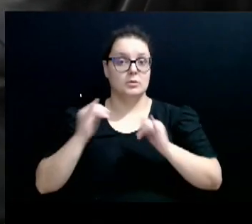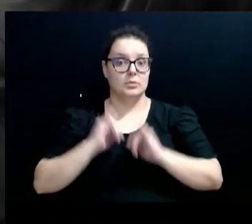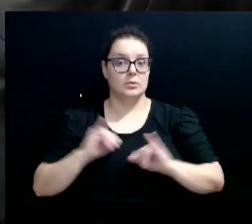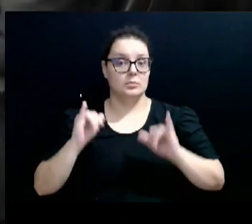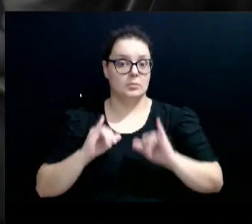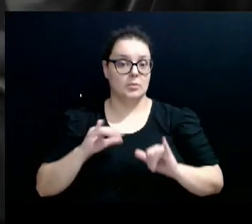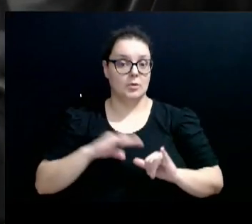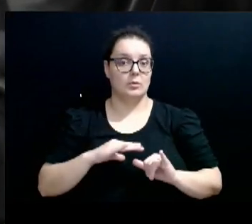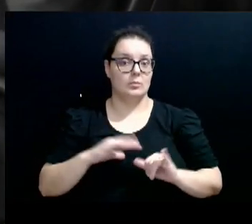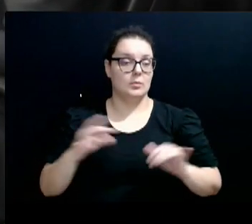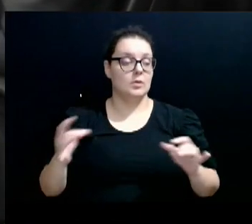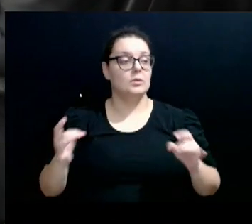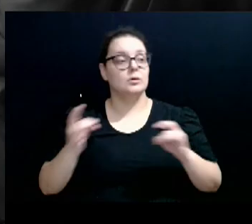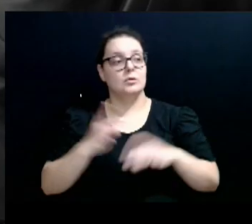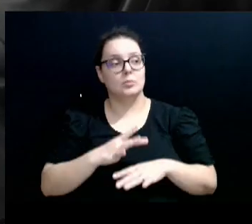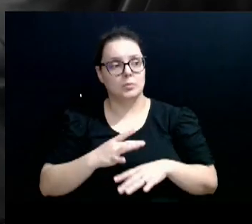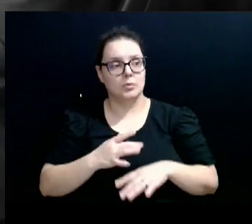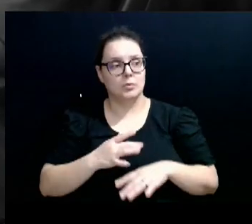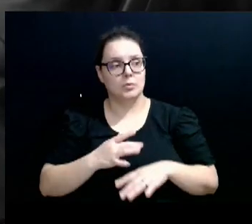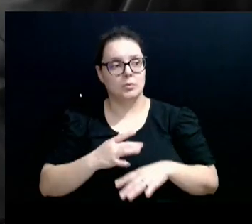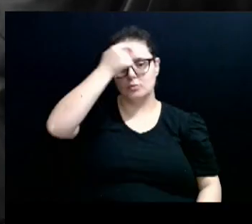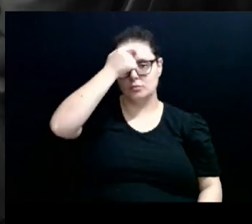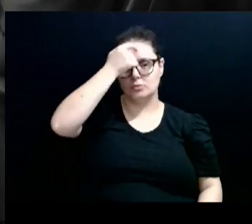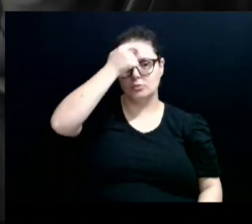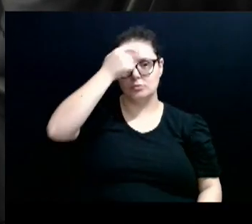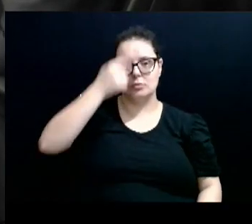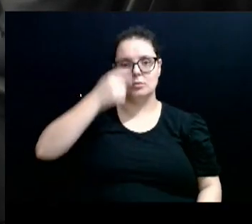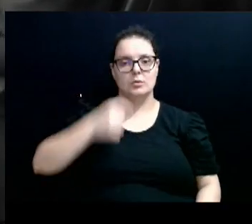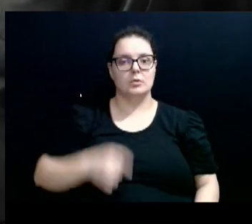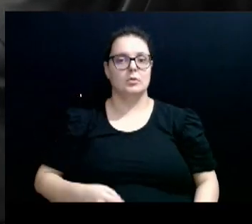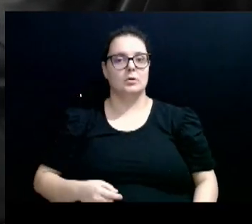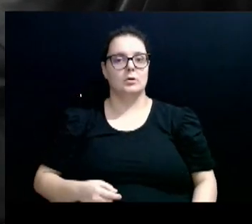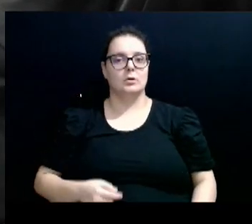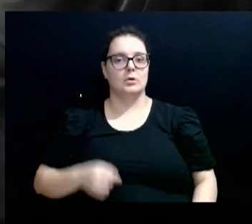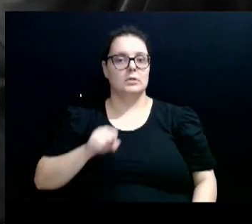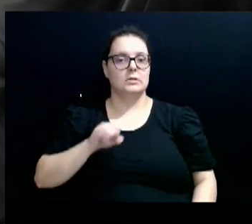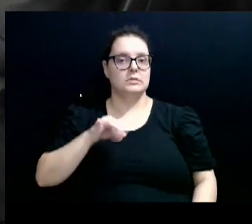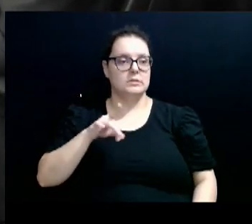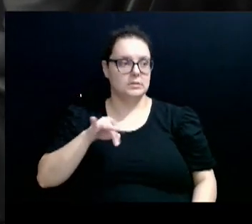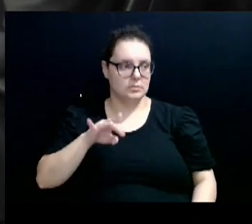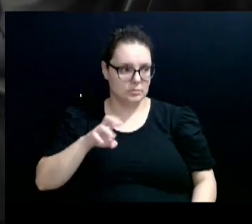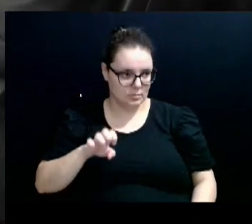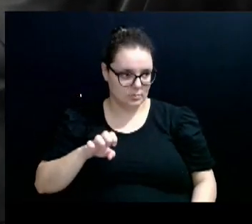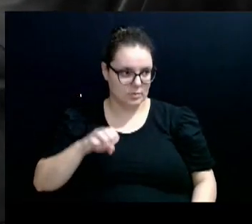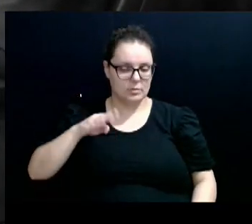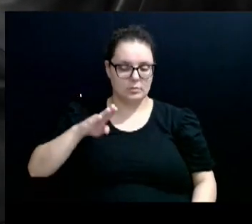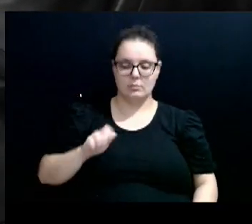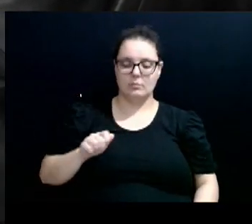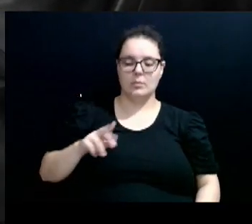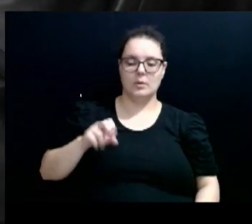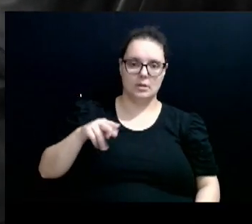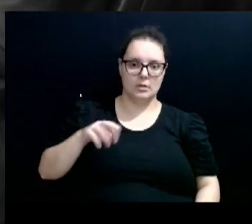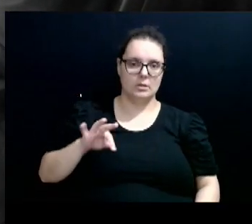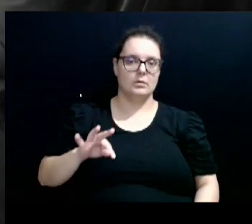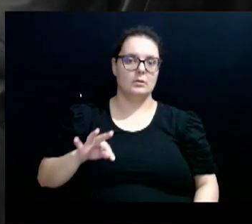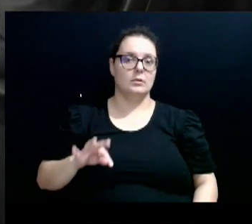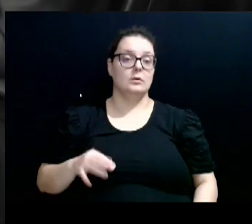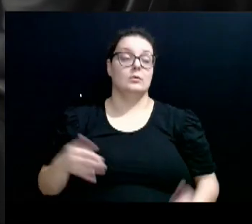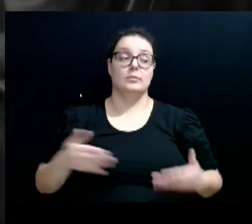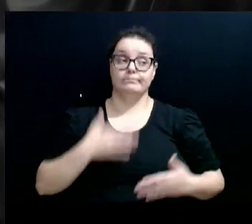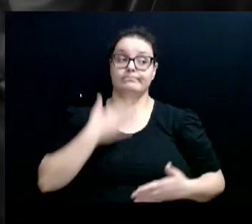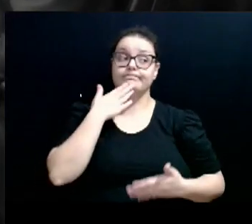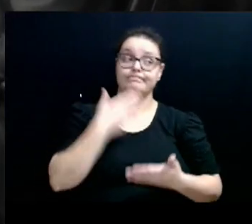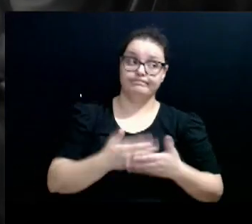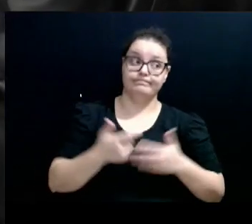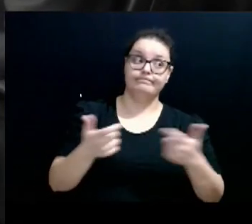e conscientização sobre a síndrome de burnout, que hoje é algo que está assustando, inclusive, grandes